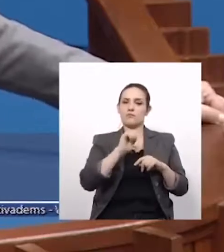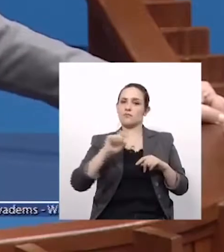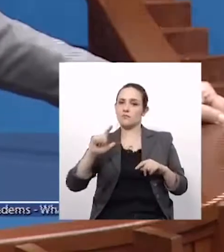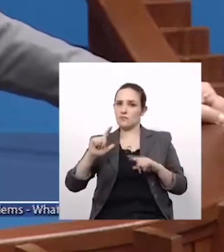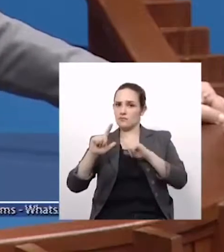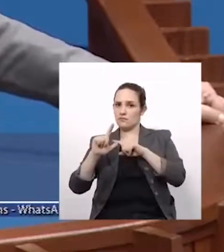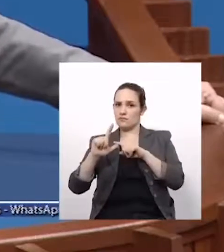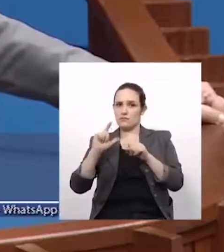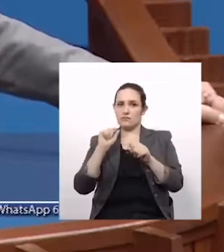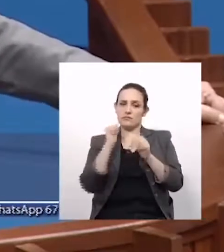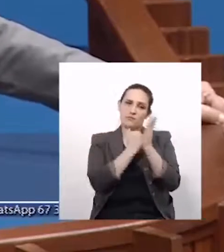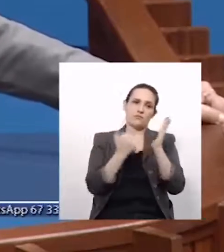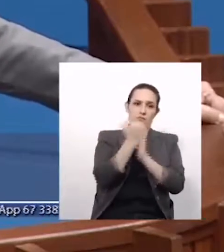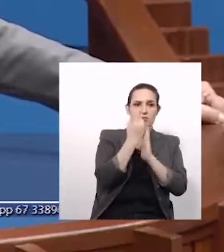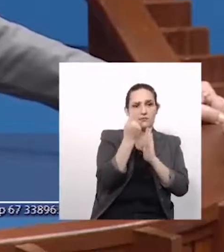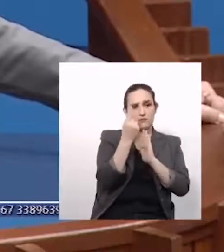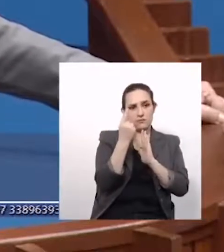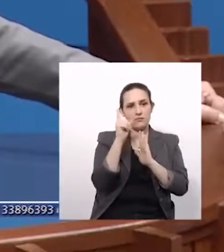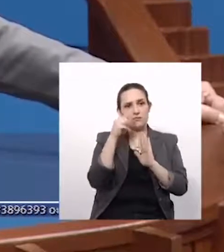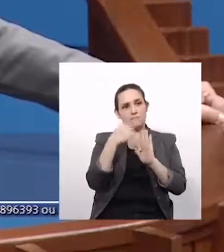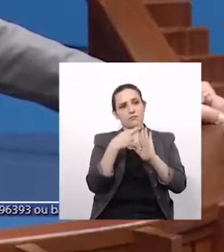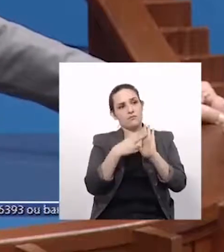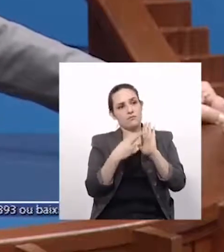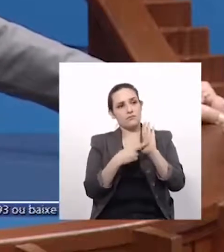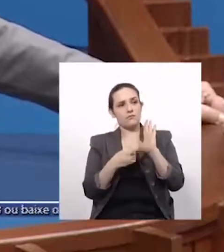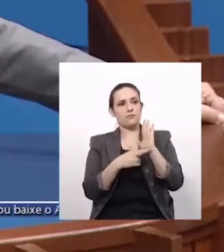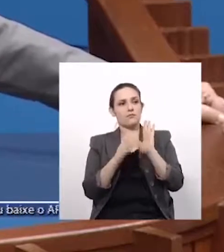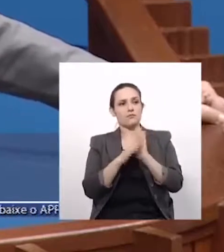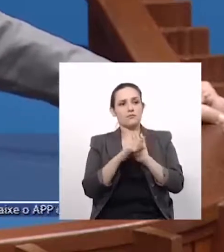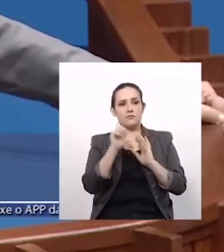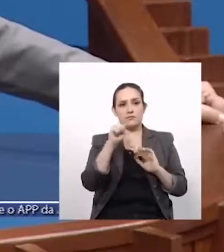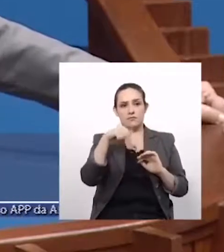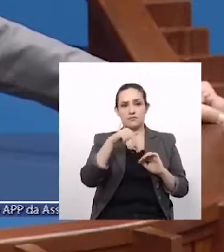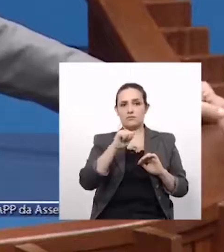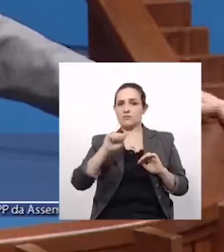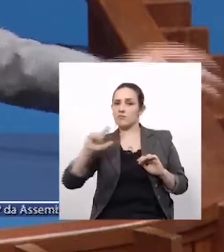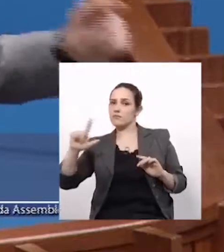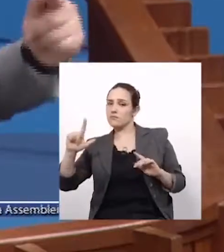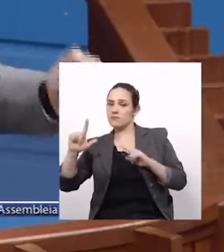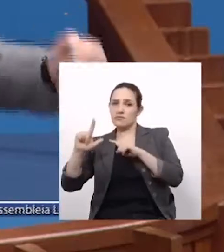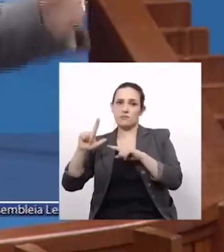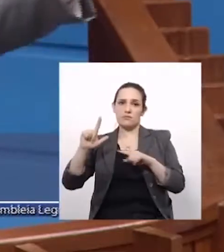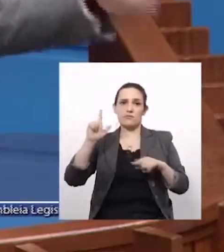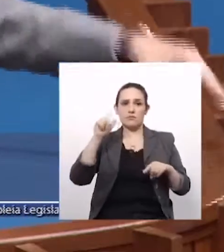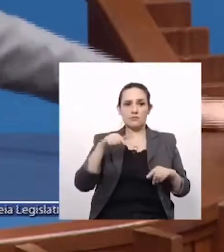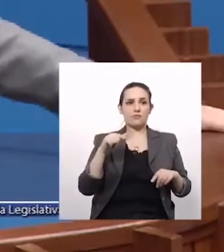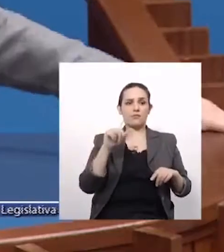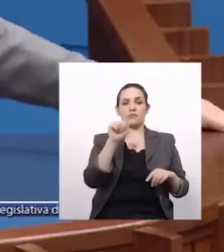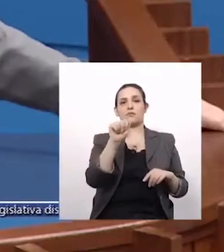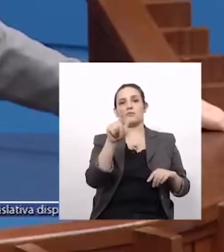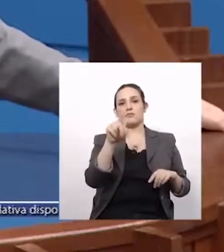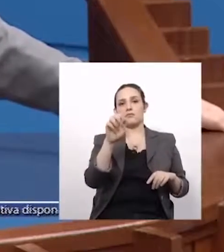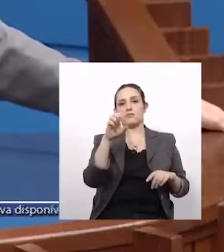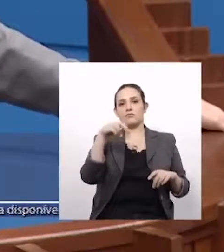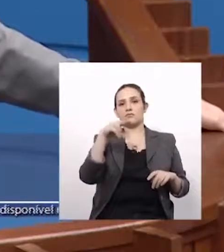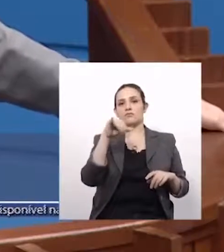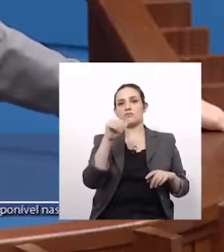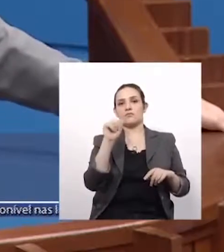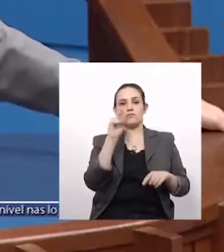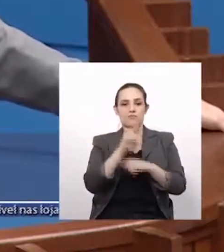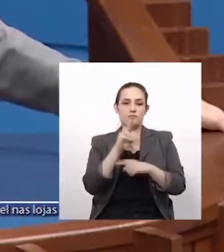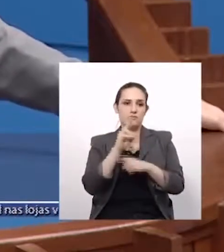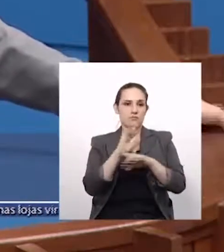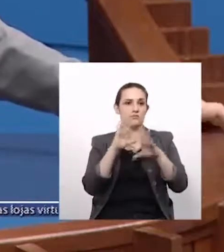quem fixa os critérios, é a ANEEL, que é a agência reguladora que tem a competência